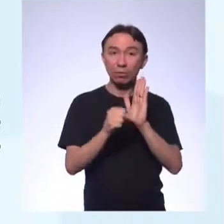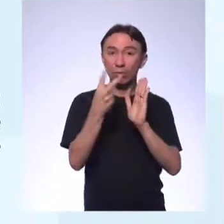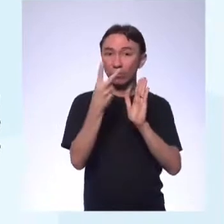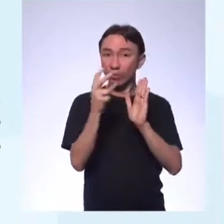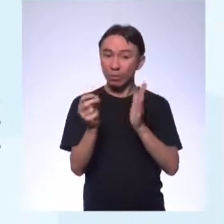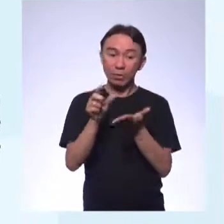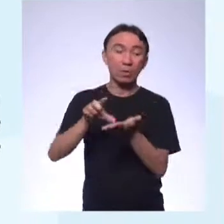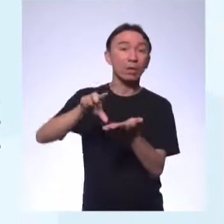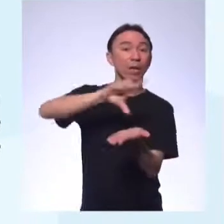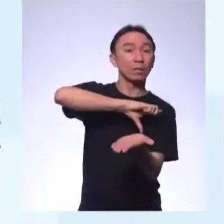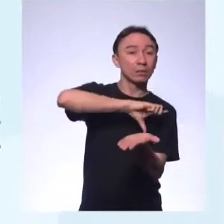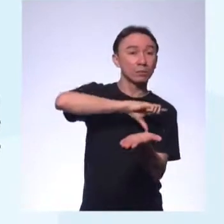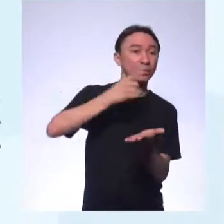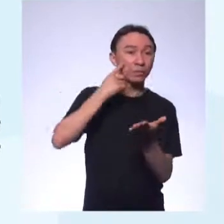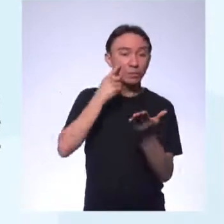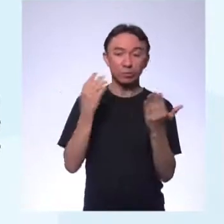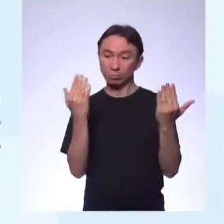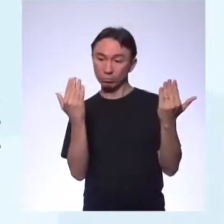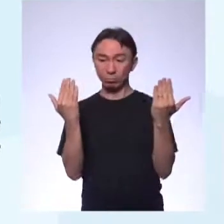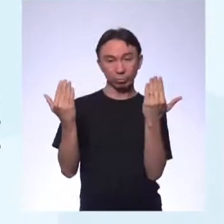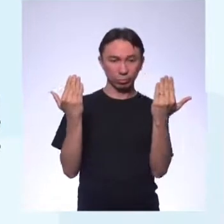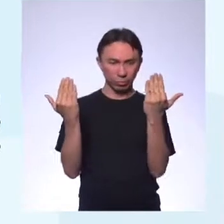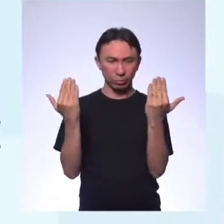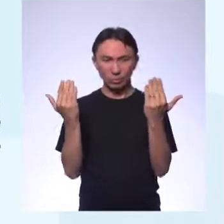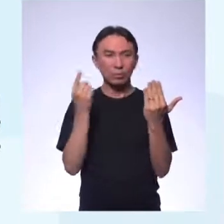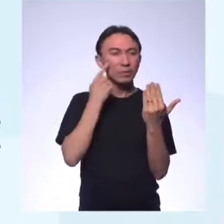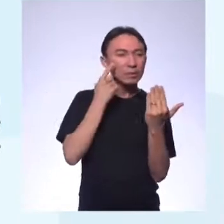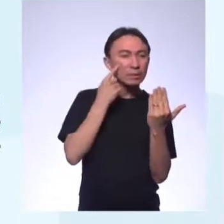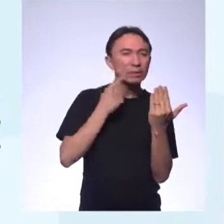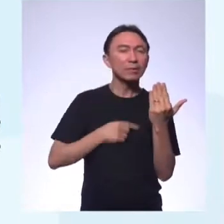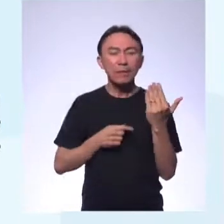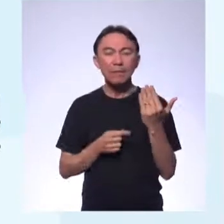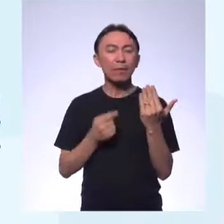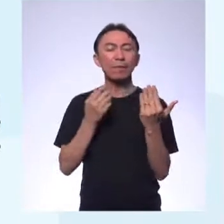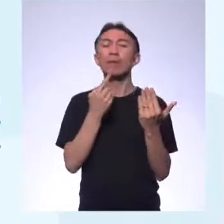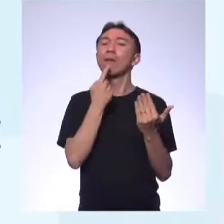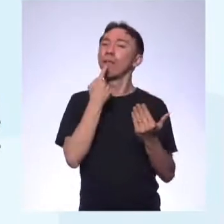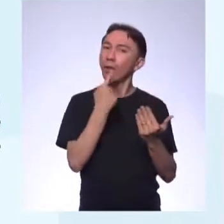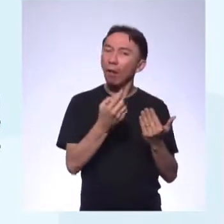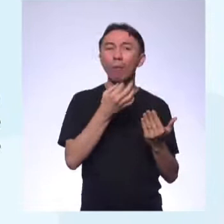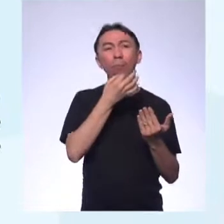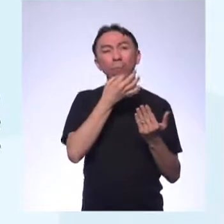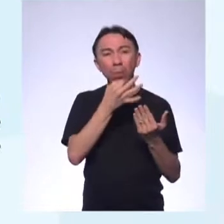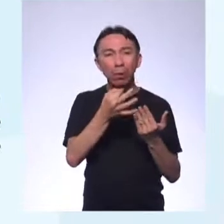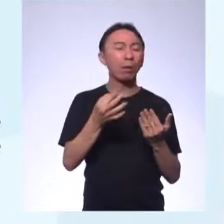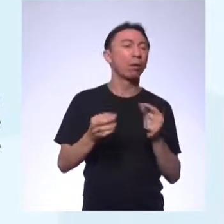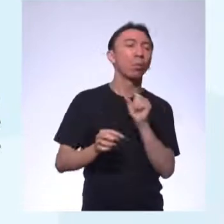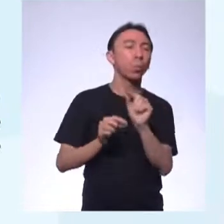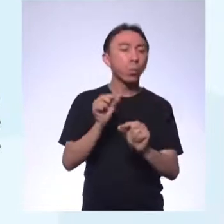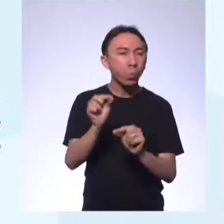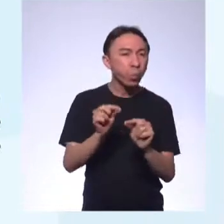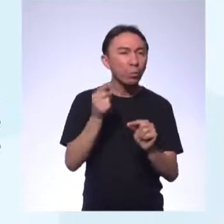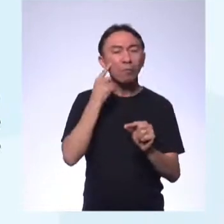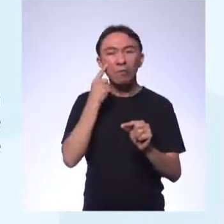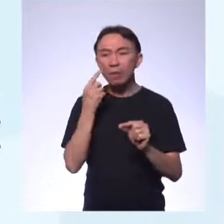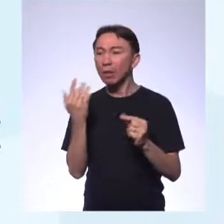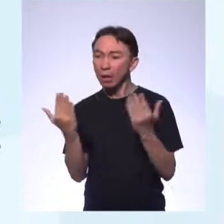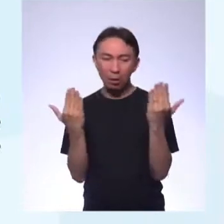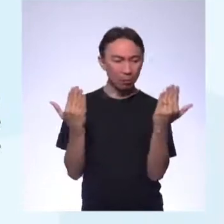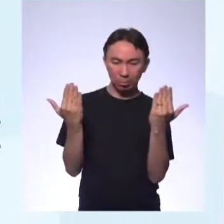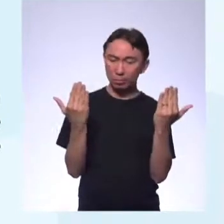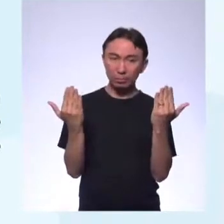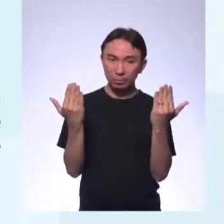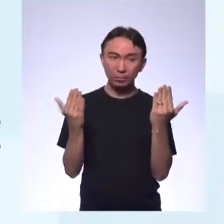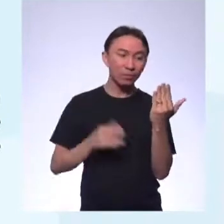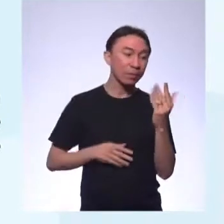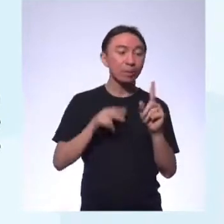textos, opiniões e informações, posicionando-se criticamente, levando em conta os diferentes modos de ver